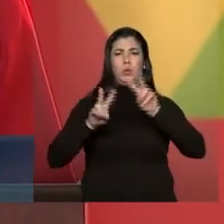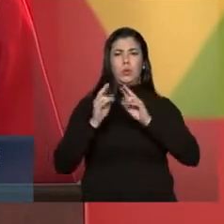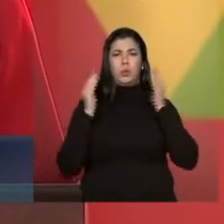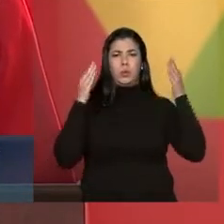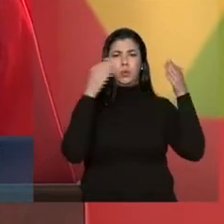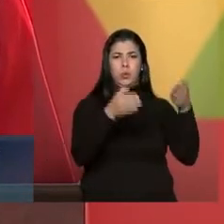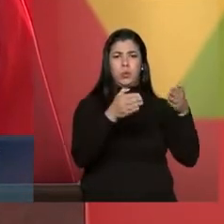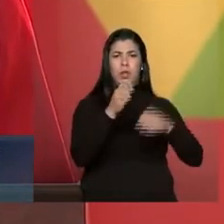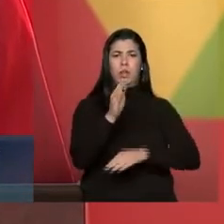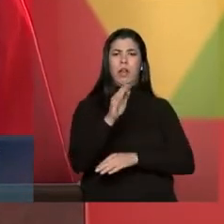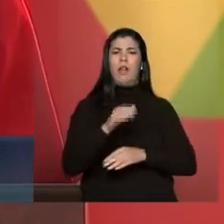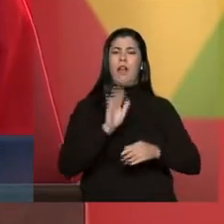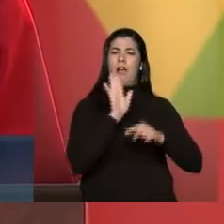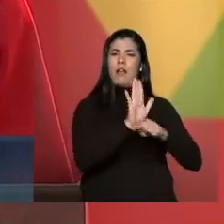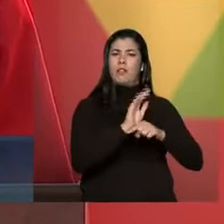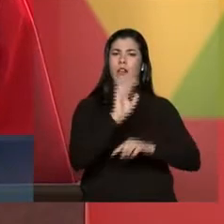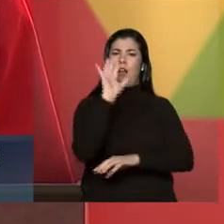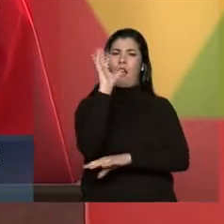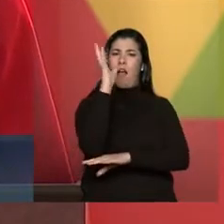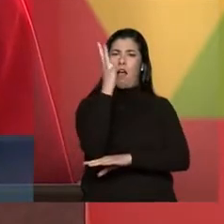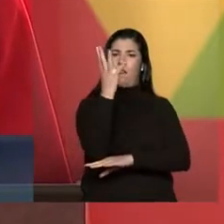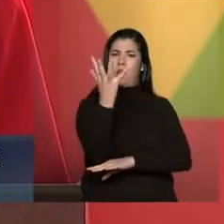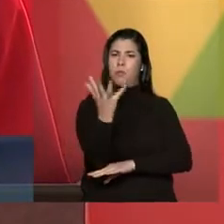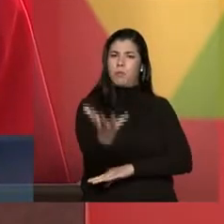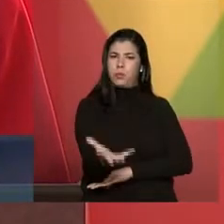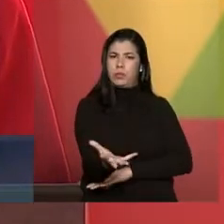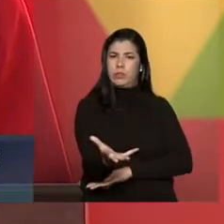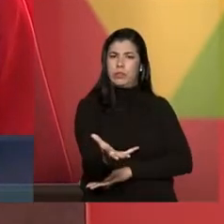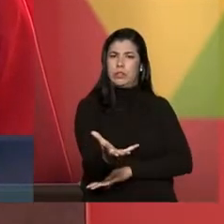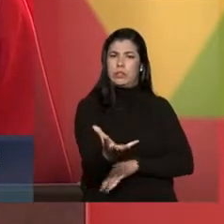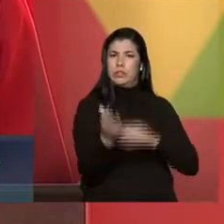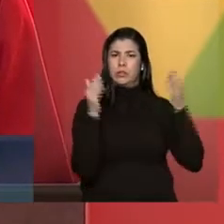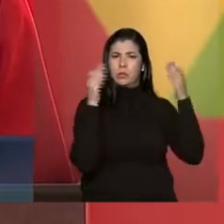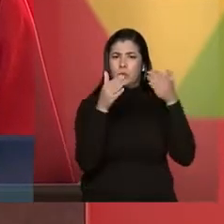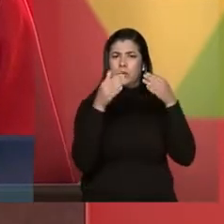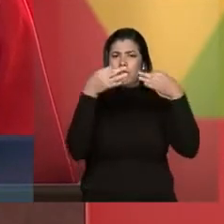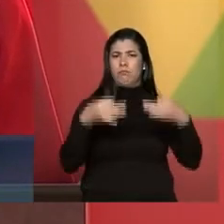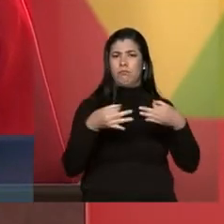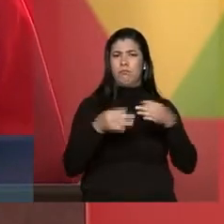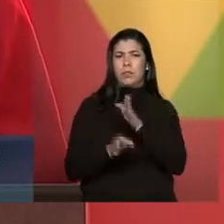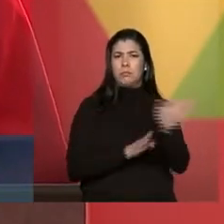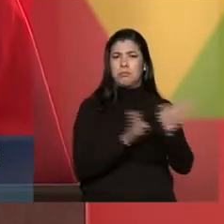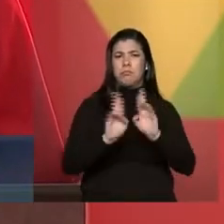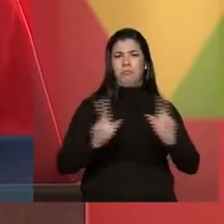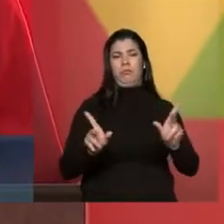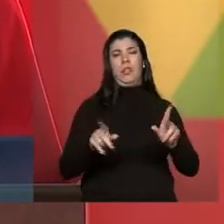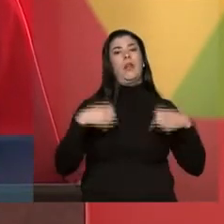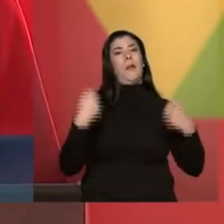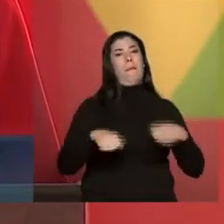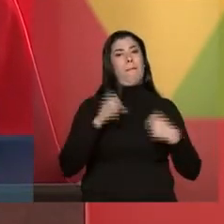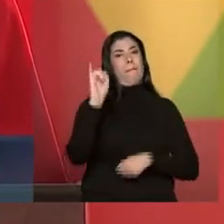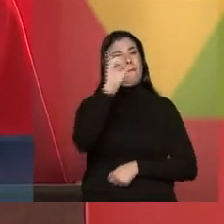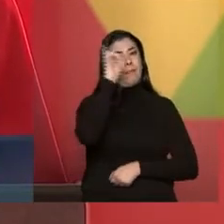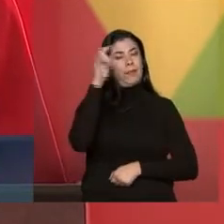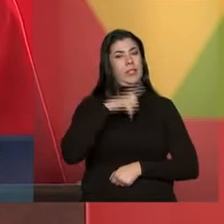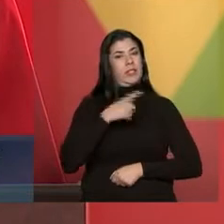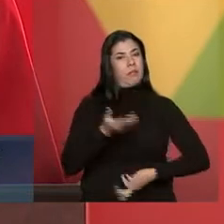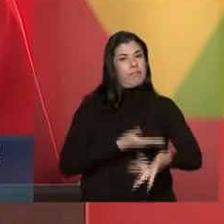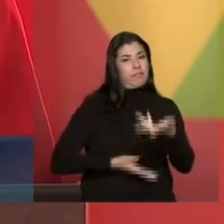a árvore crescerá inclinada. Temos de aperfeiçoar nossas relações